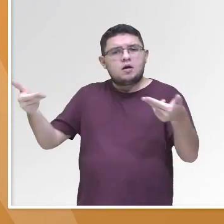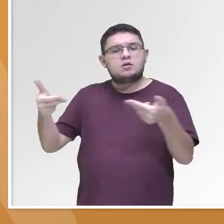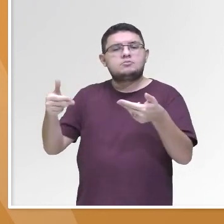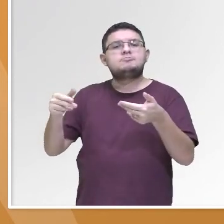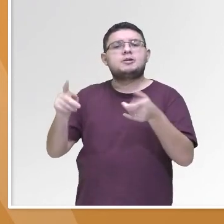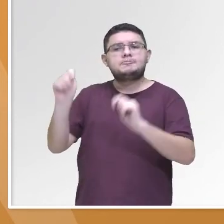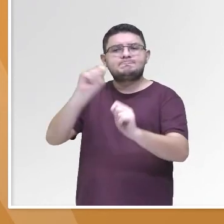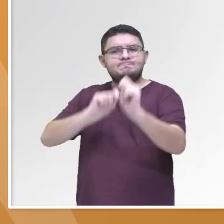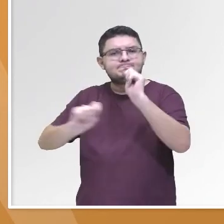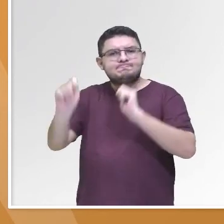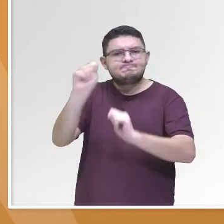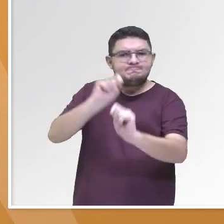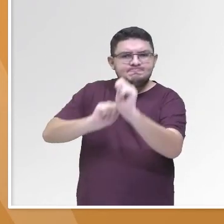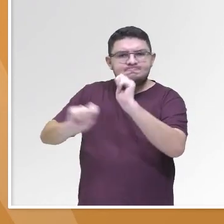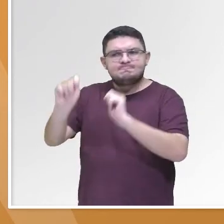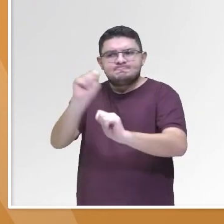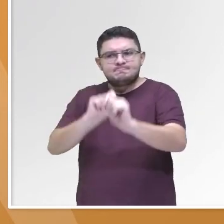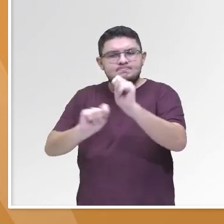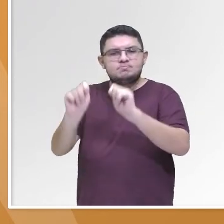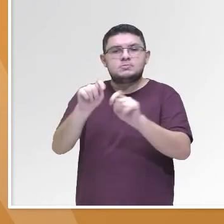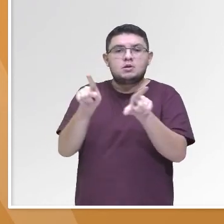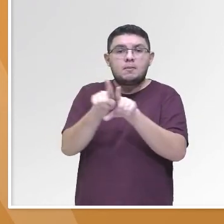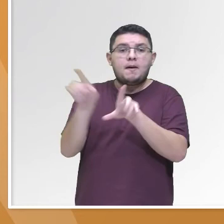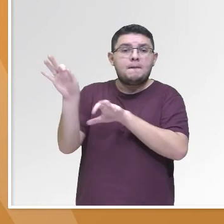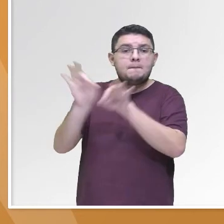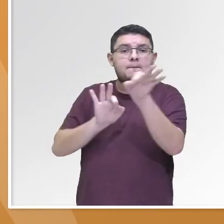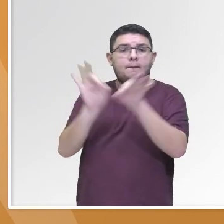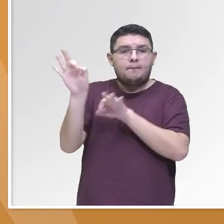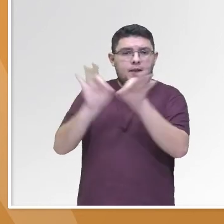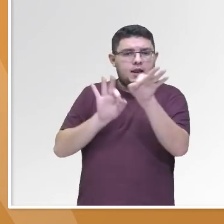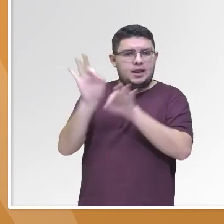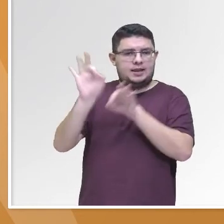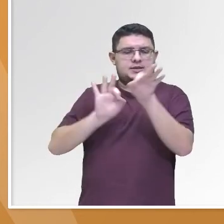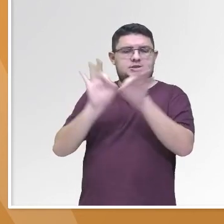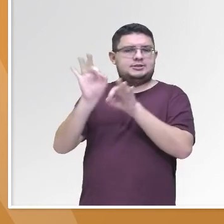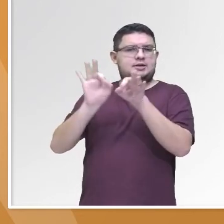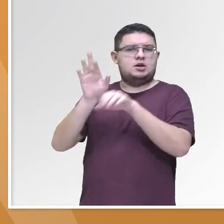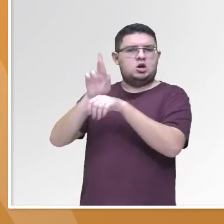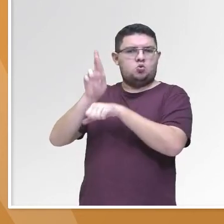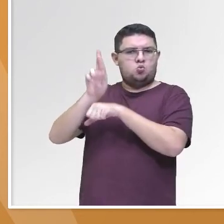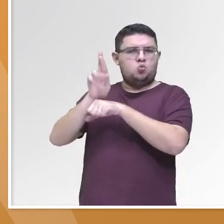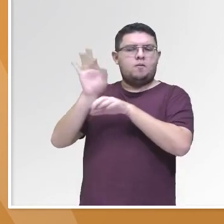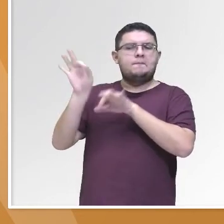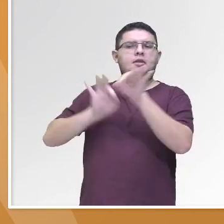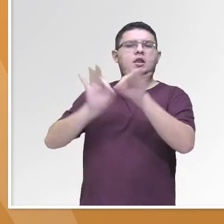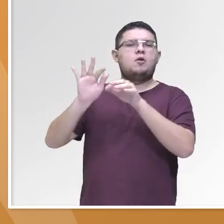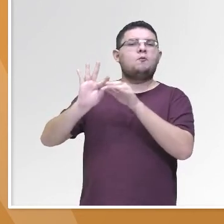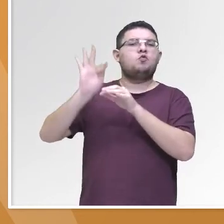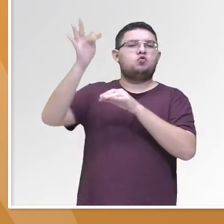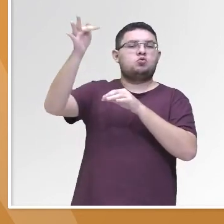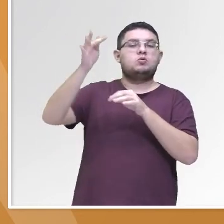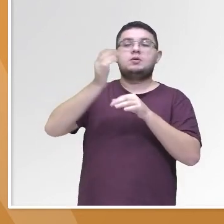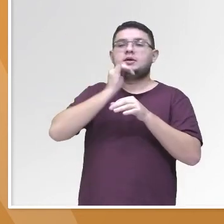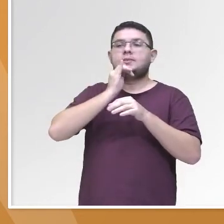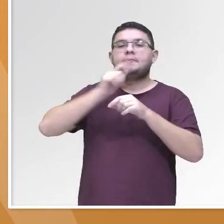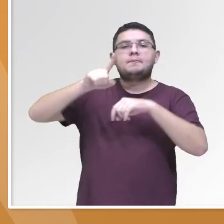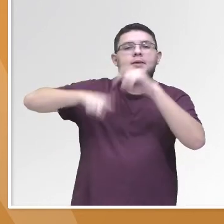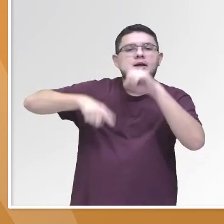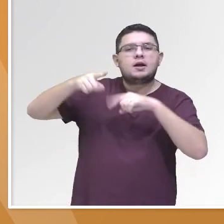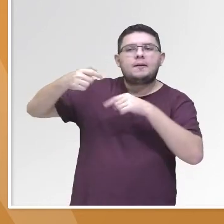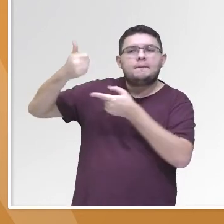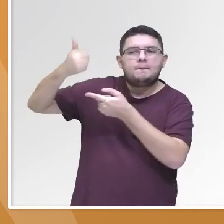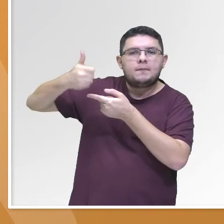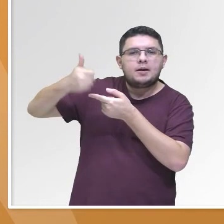Usar aqui os recursos com planejamento, né? A gente tem um recurso, temos diversos recursos, né? A matéria-prima que a gente